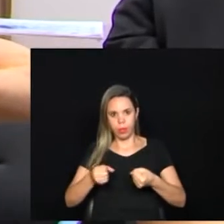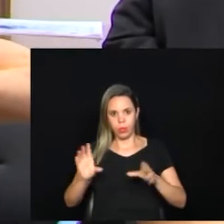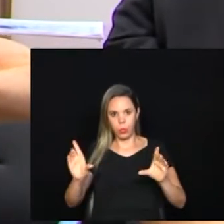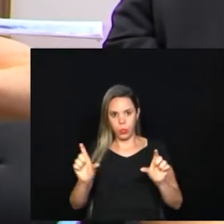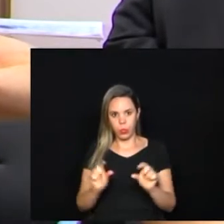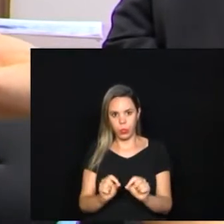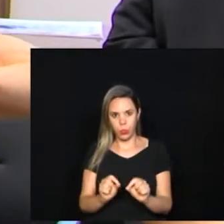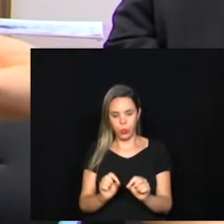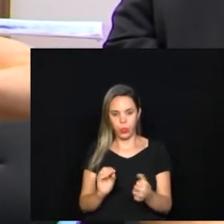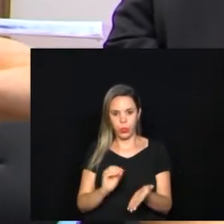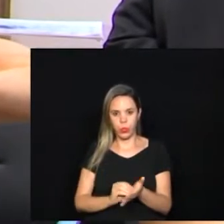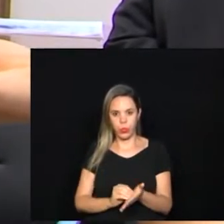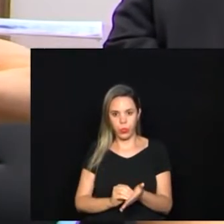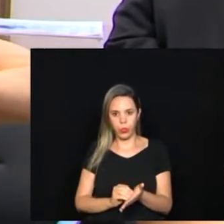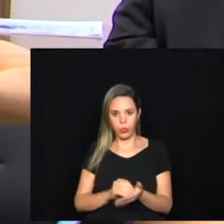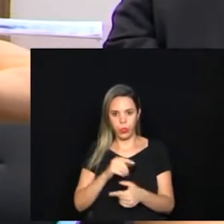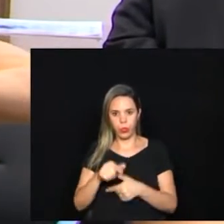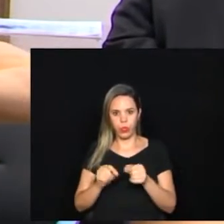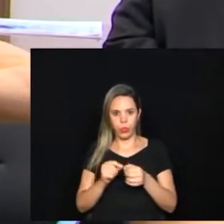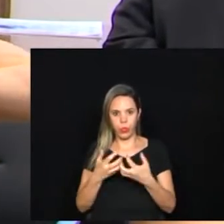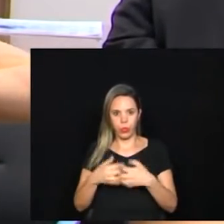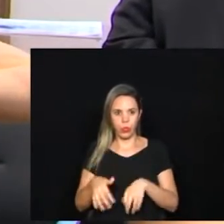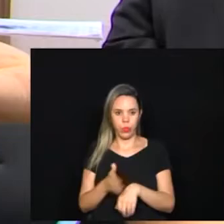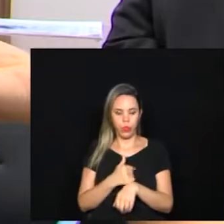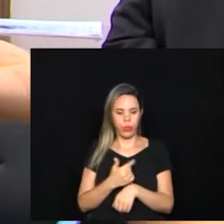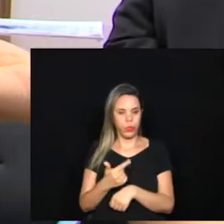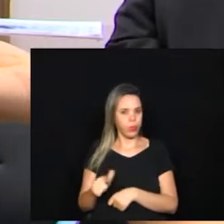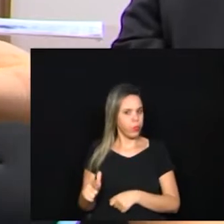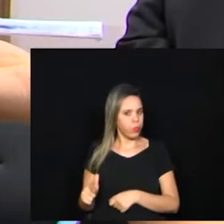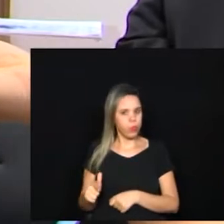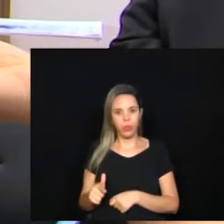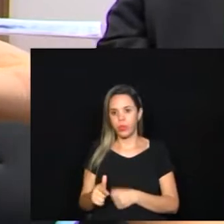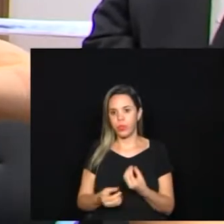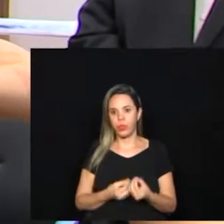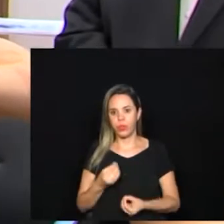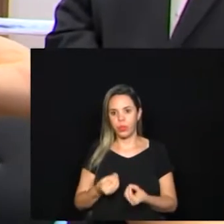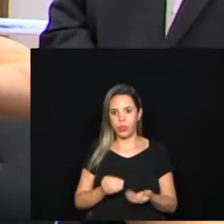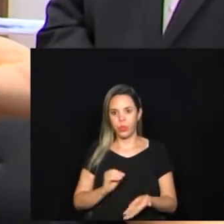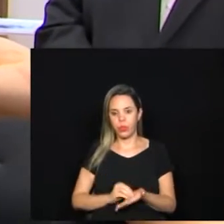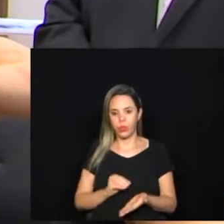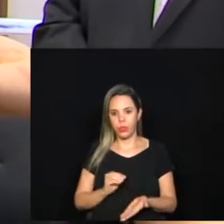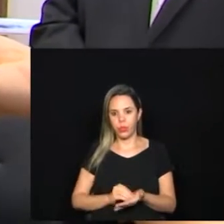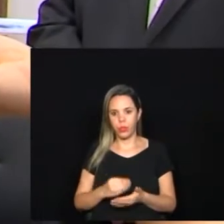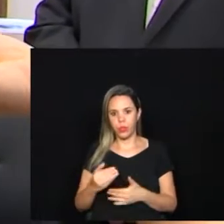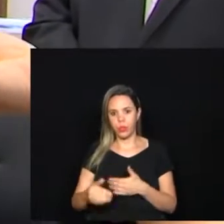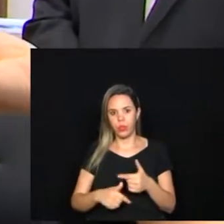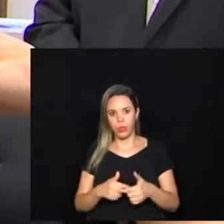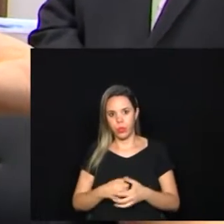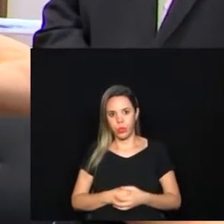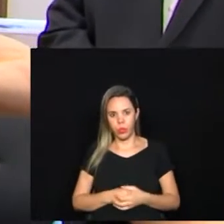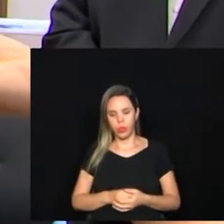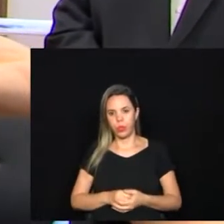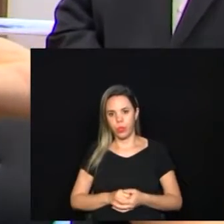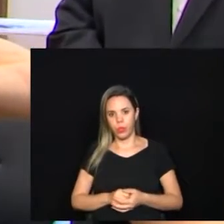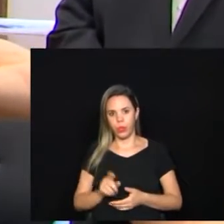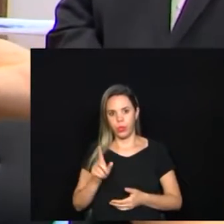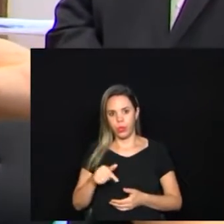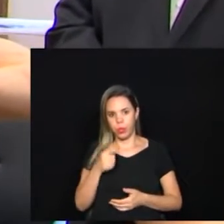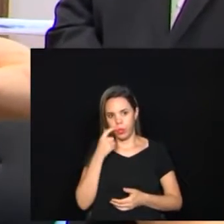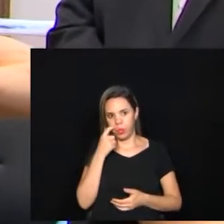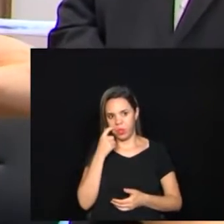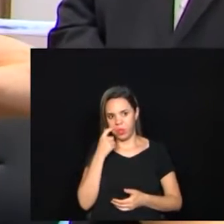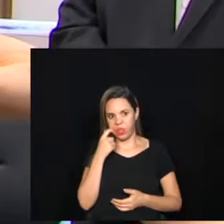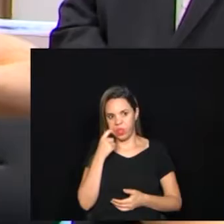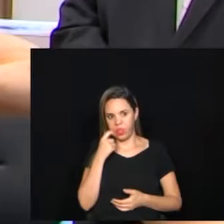os déficits de exercícios anteriores e para não ter como ter déficit no próximo exercício. Tá? Então,